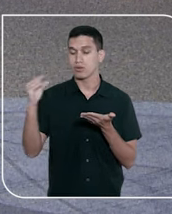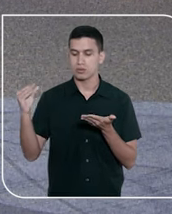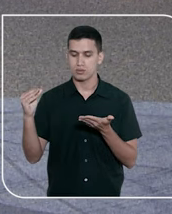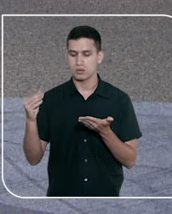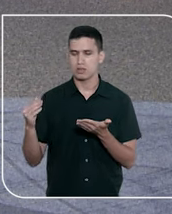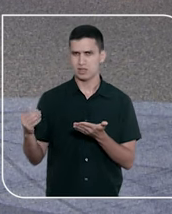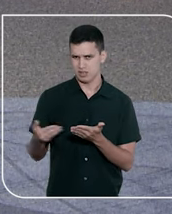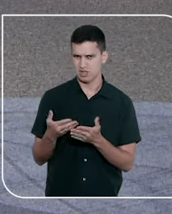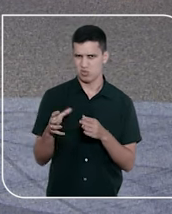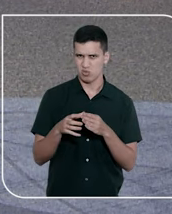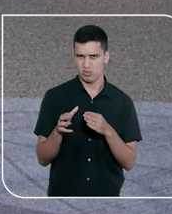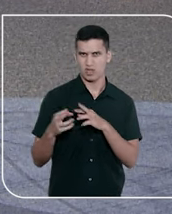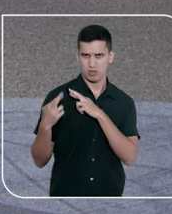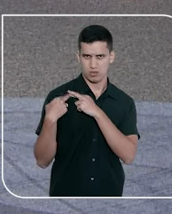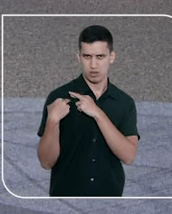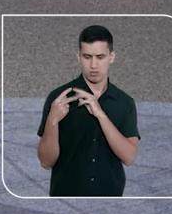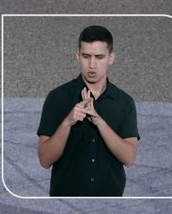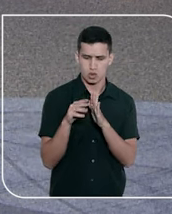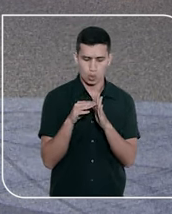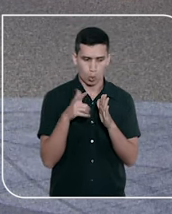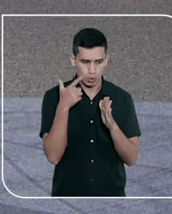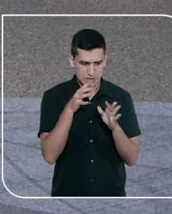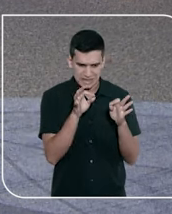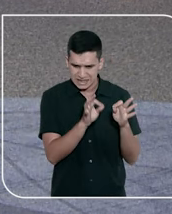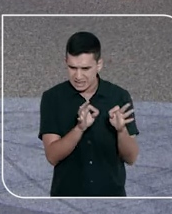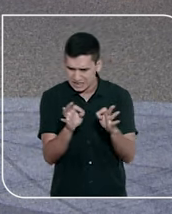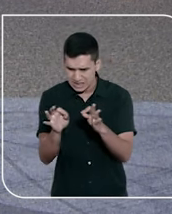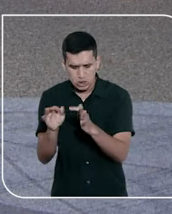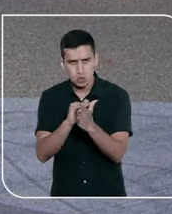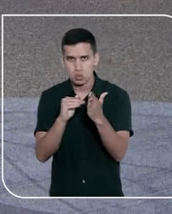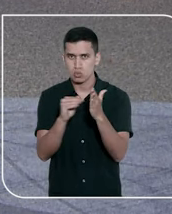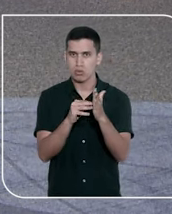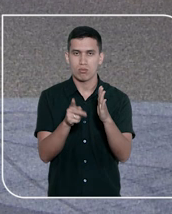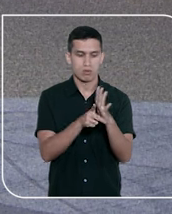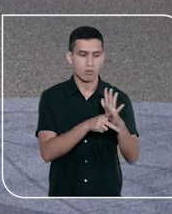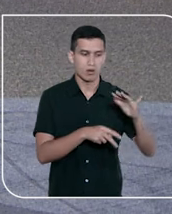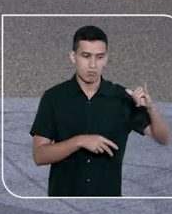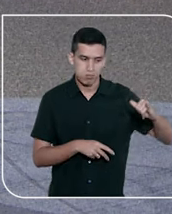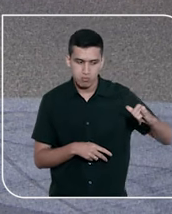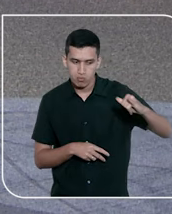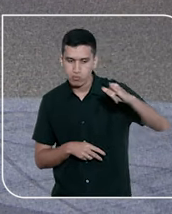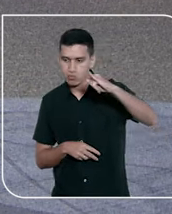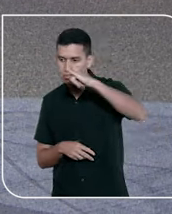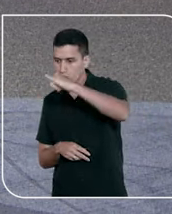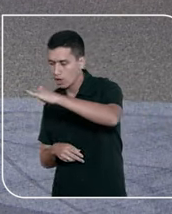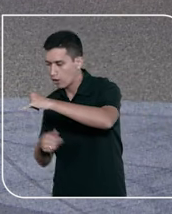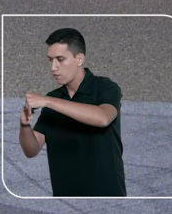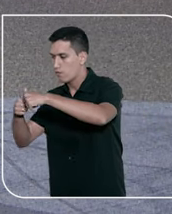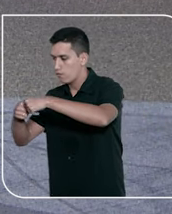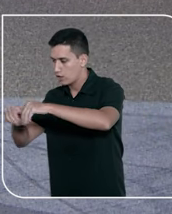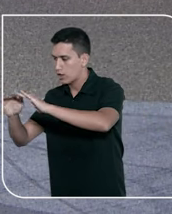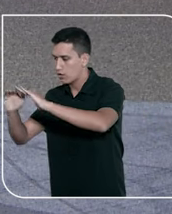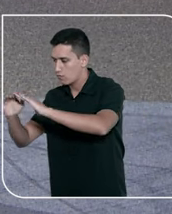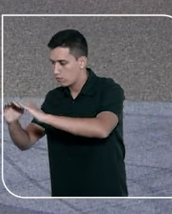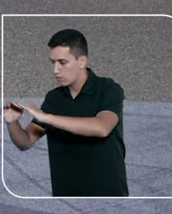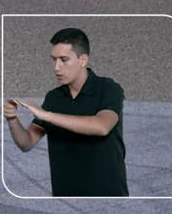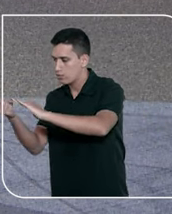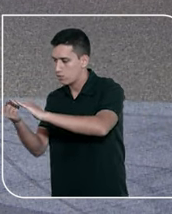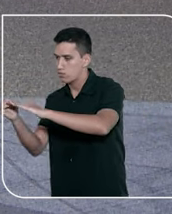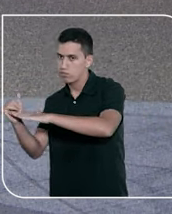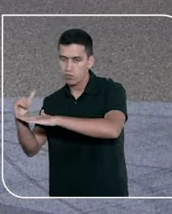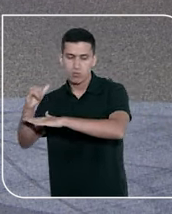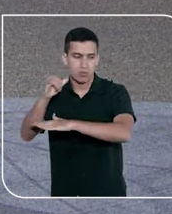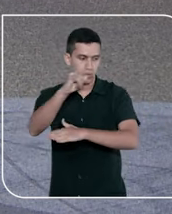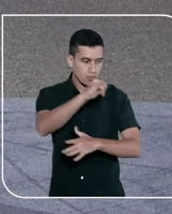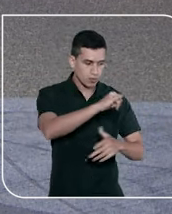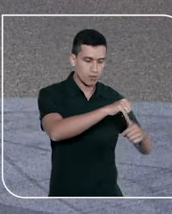responsáveis por todo o êxito da viagem, desde o embarque, a estadia, enfim, até o momento do retorno do passageiro ao local